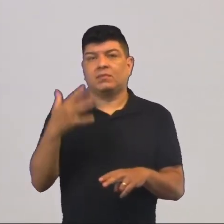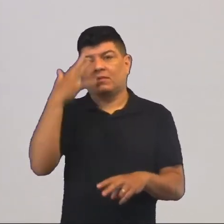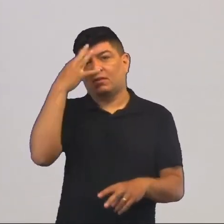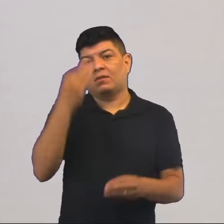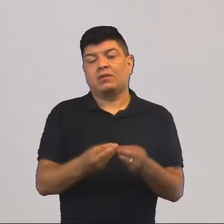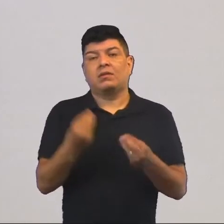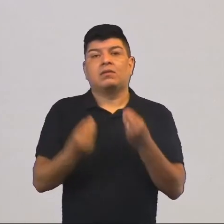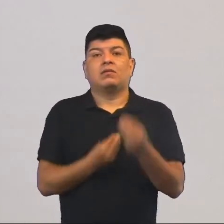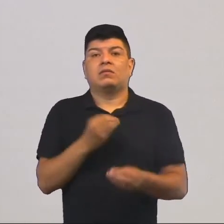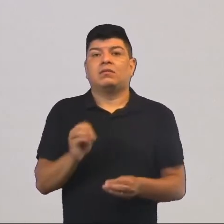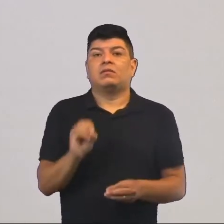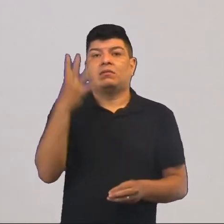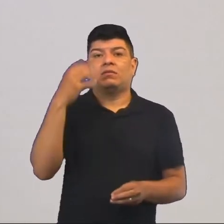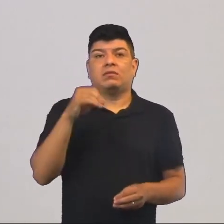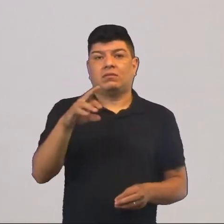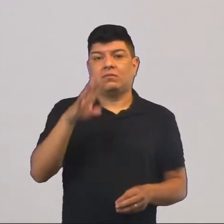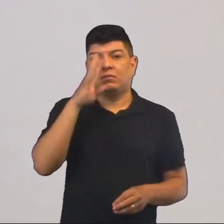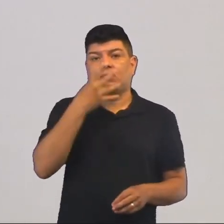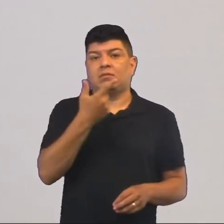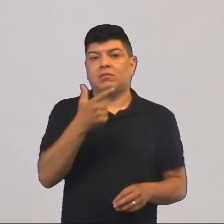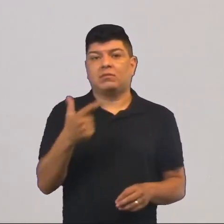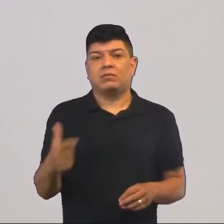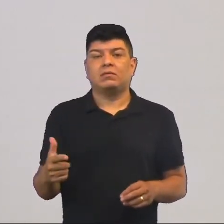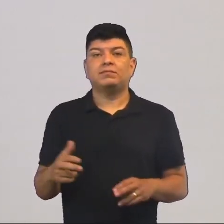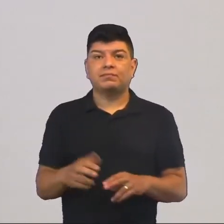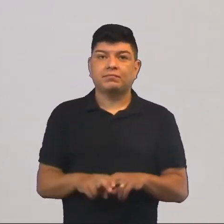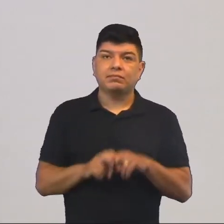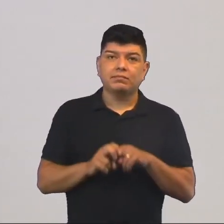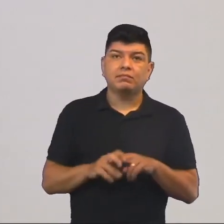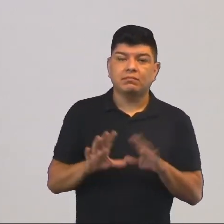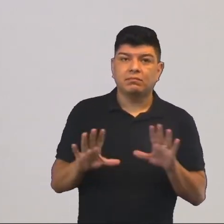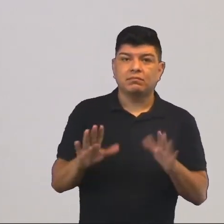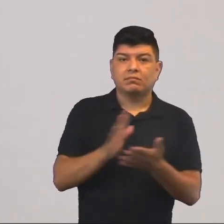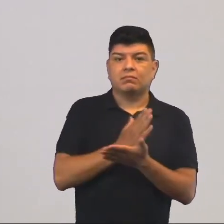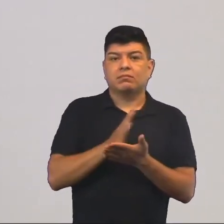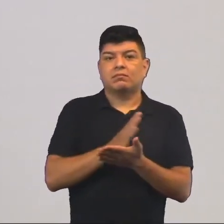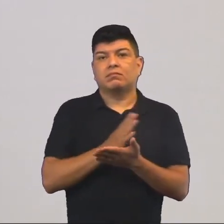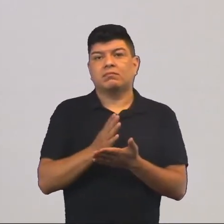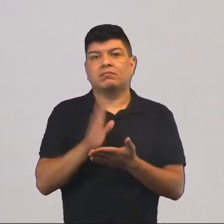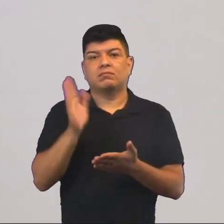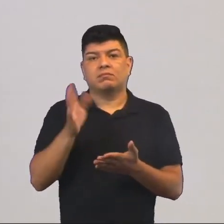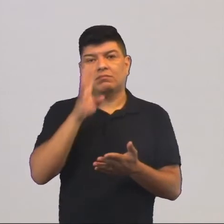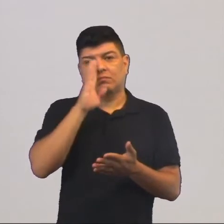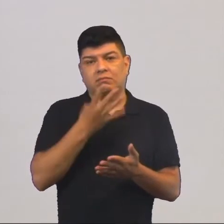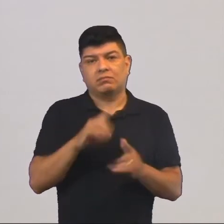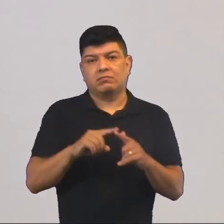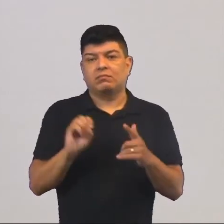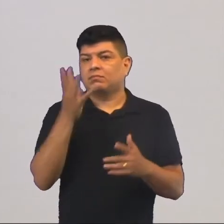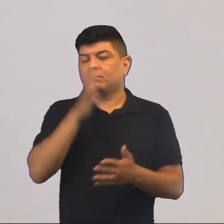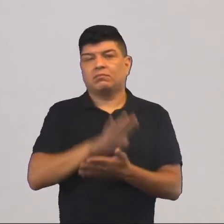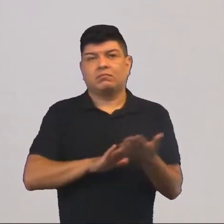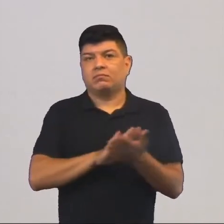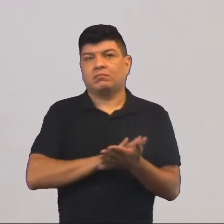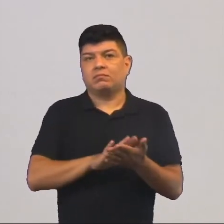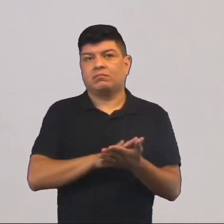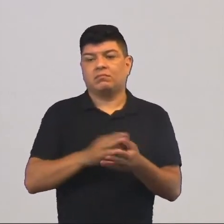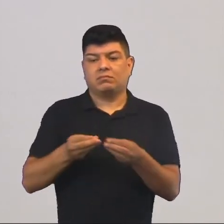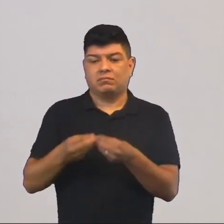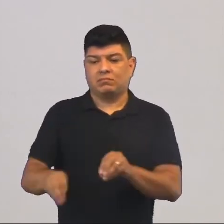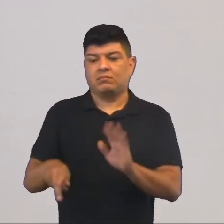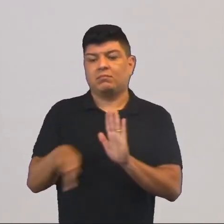trabalhar, para quem de fato quer produzir nessas terras aí, tá bom? E a gente sabe que há vários conflitos no campo, várias mortes